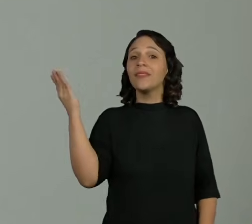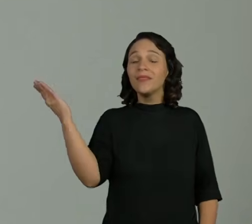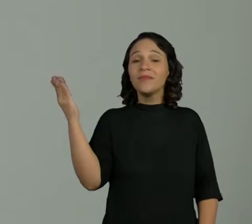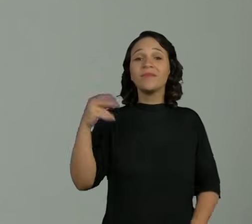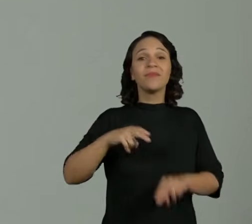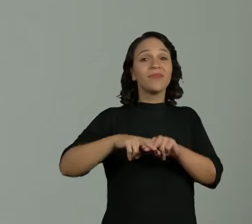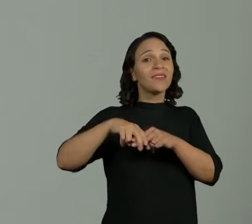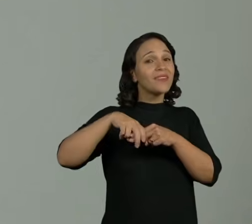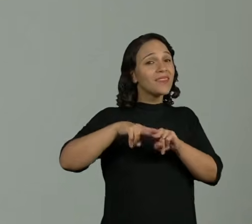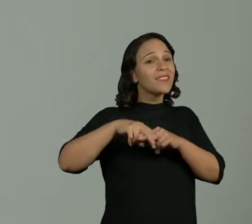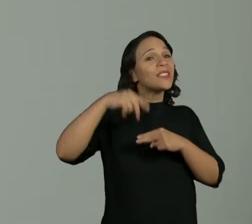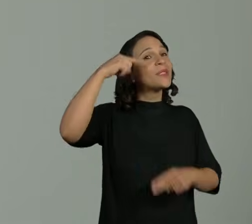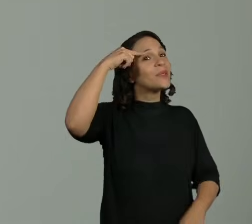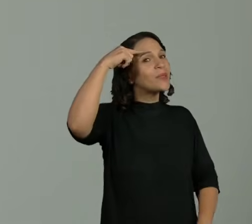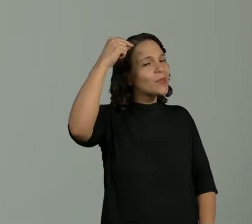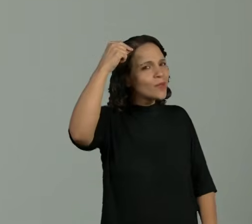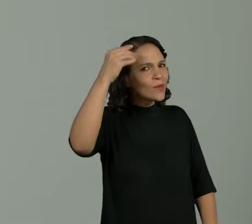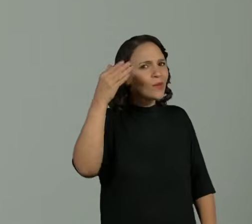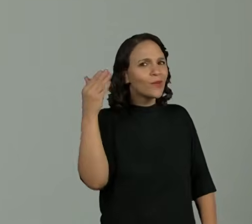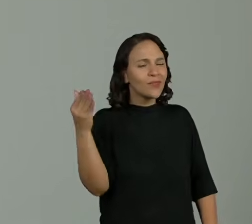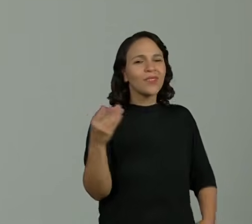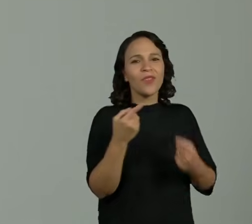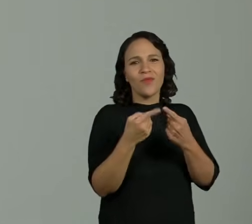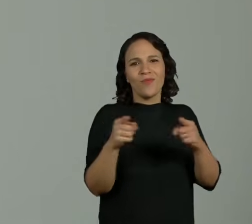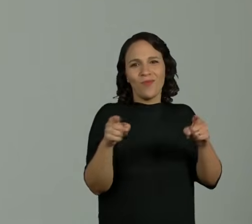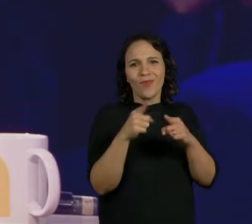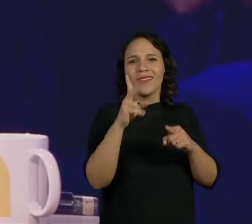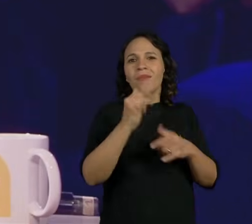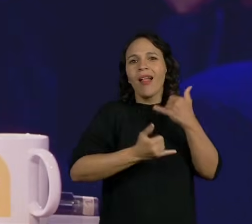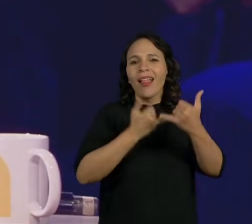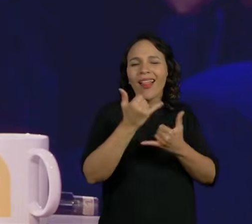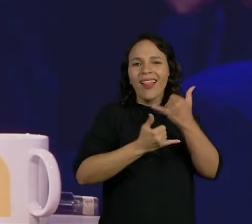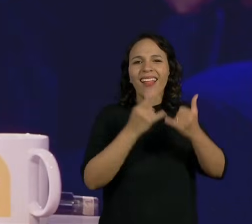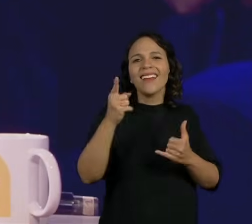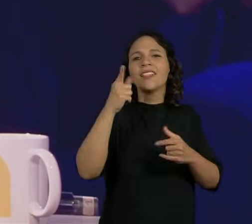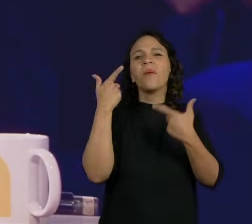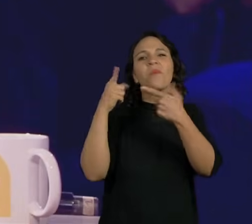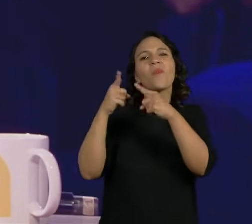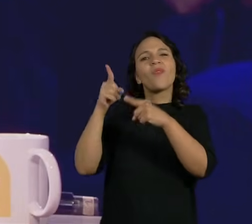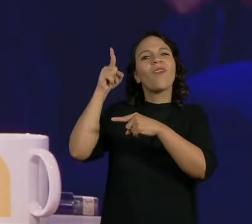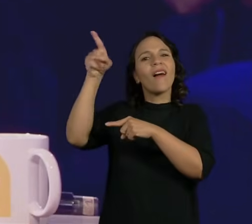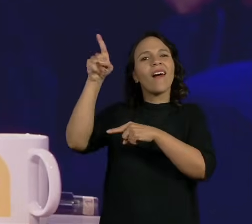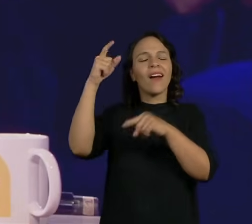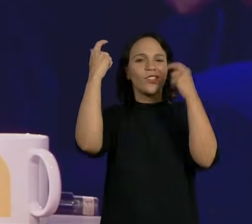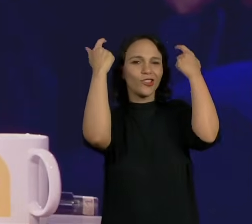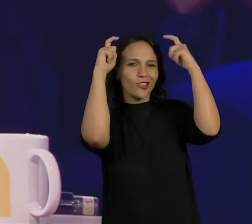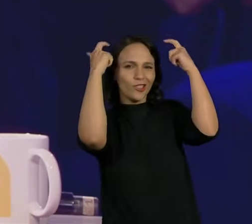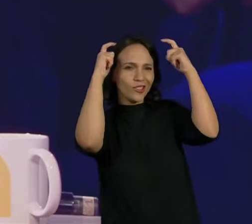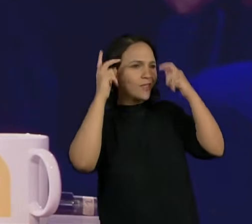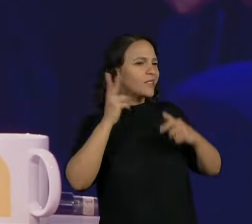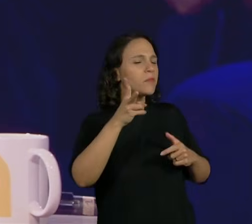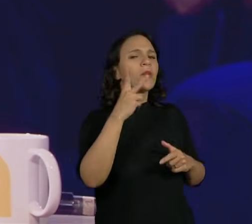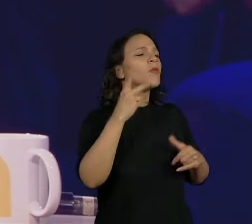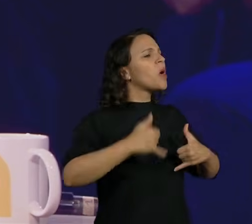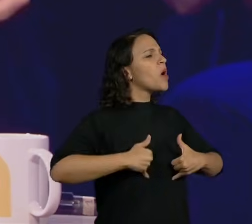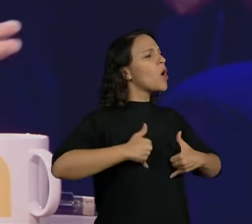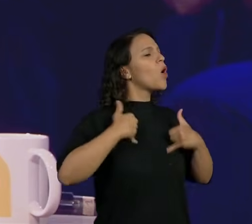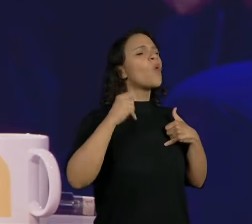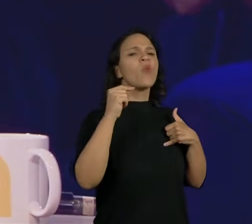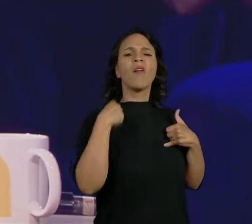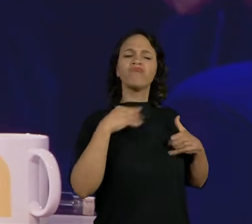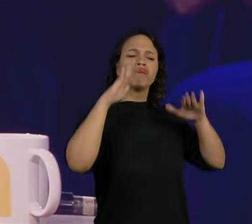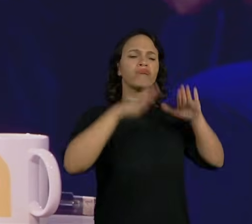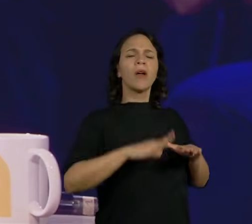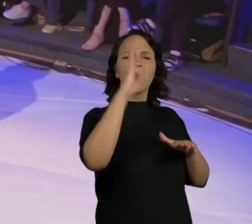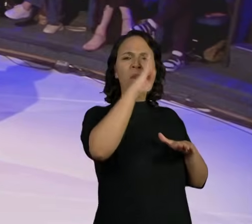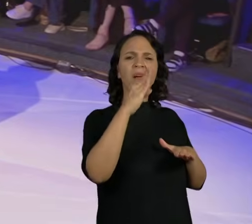Suassuna. Demais, né? Por causa da música, a brincadeira que ele fazia com a Disney, né? O Ariano Suassuna, o orgulho dele de nunca ter saído,